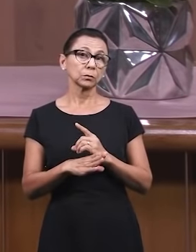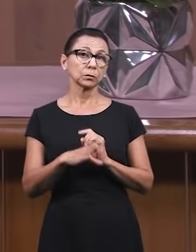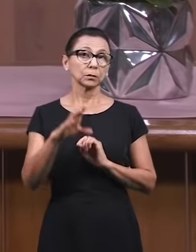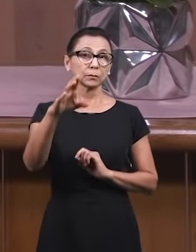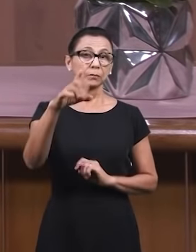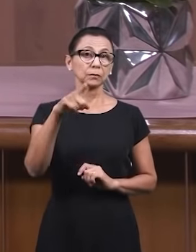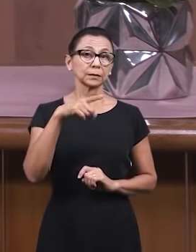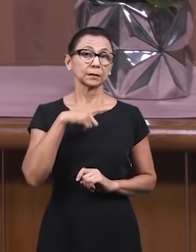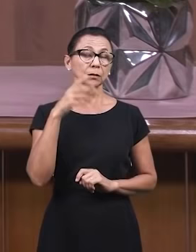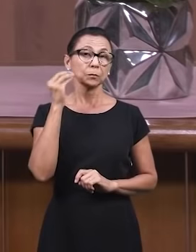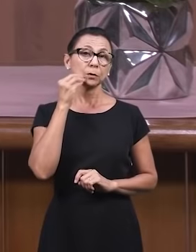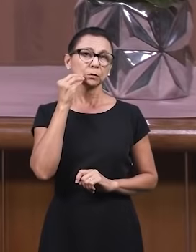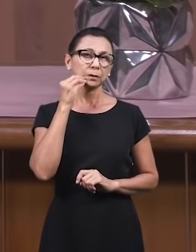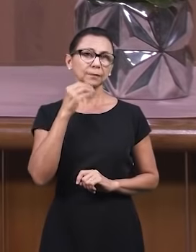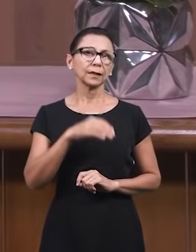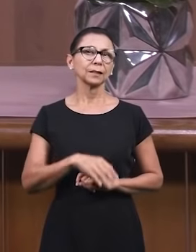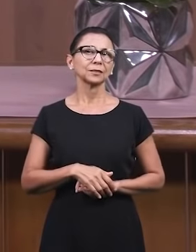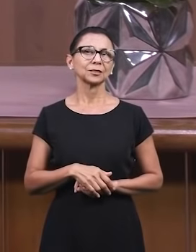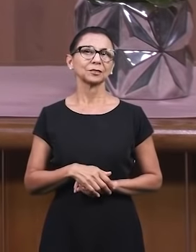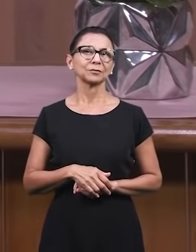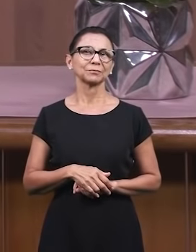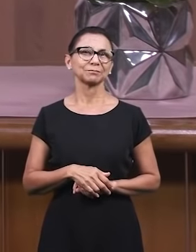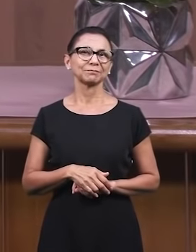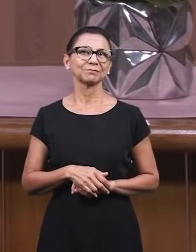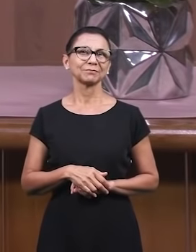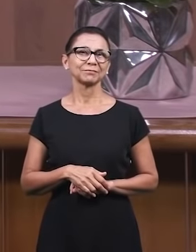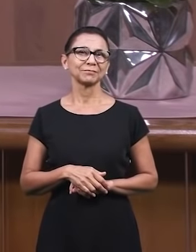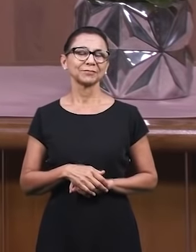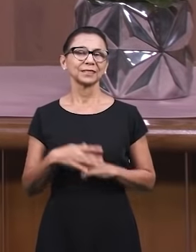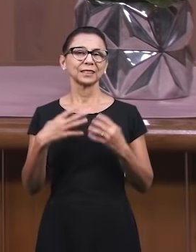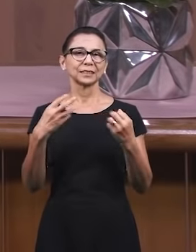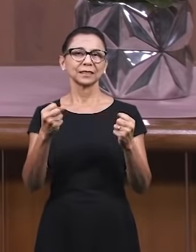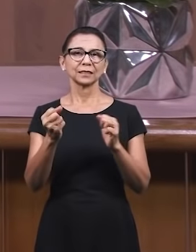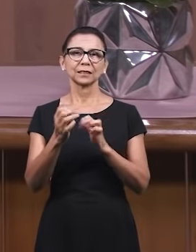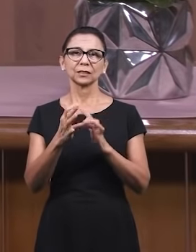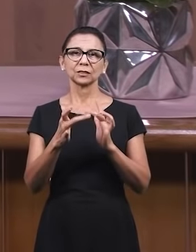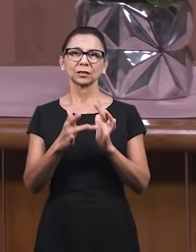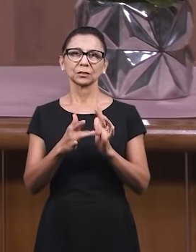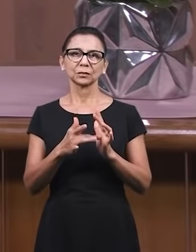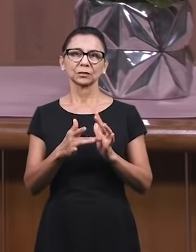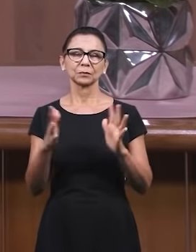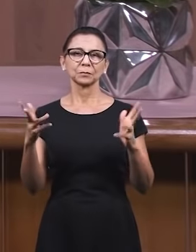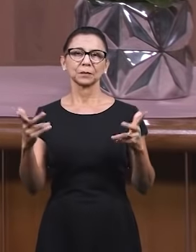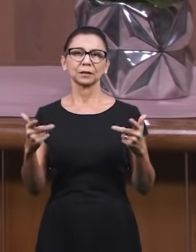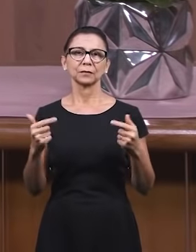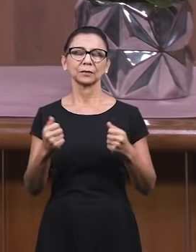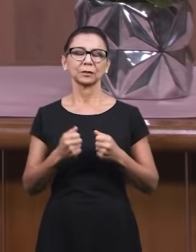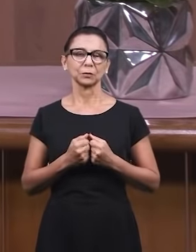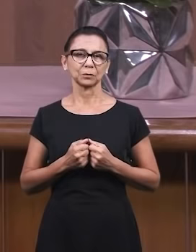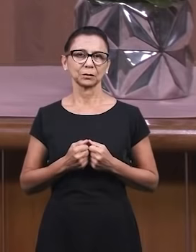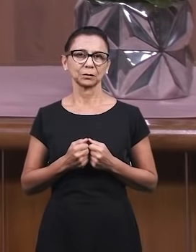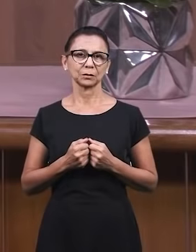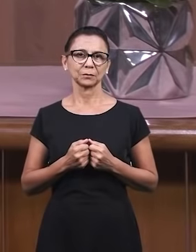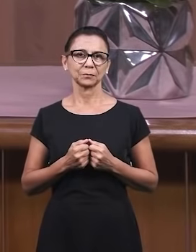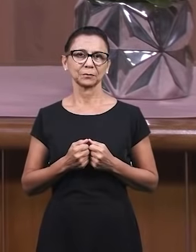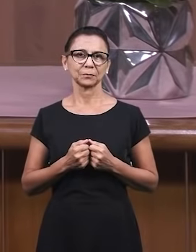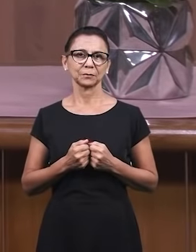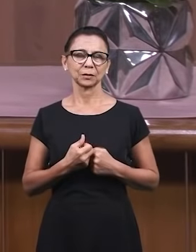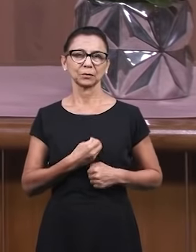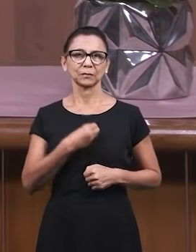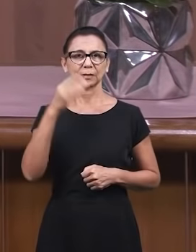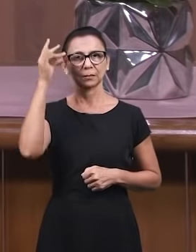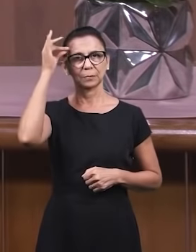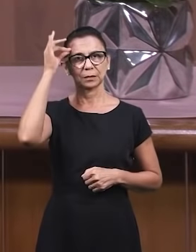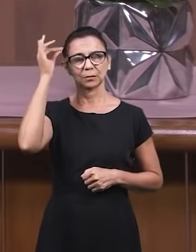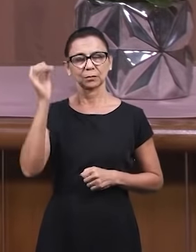você tem a oportunidade agora de falar com esse Jesus e de receber esse alimento maravilhoso, o alimento espiritual. Vamos orar